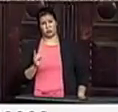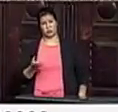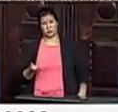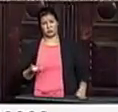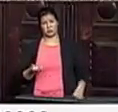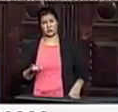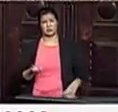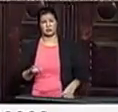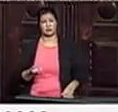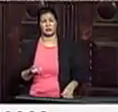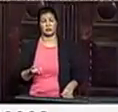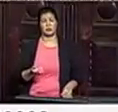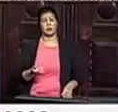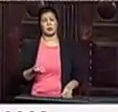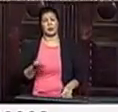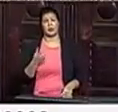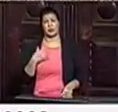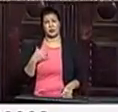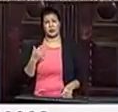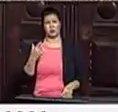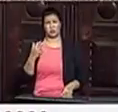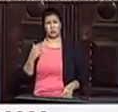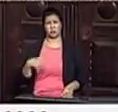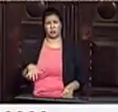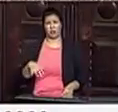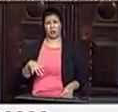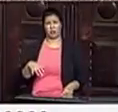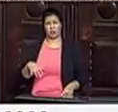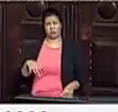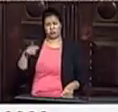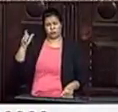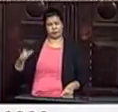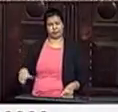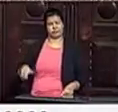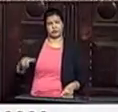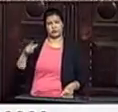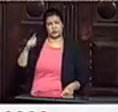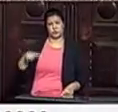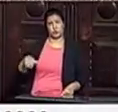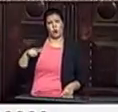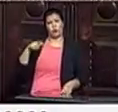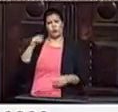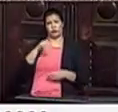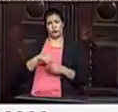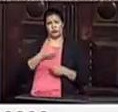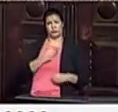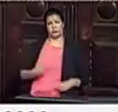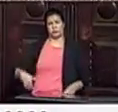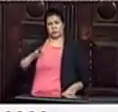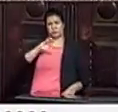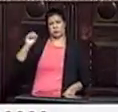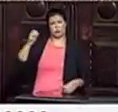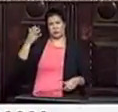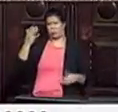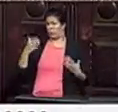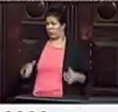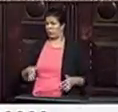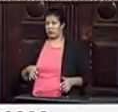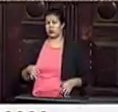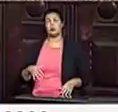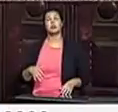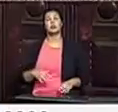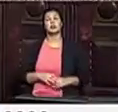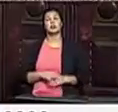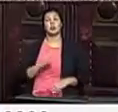não deve ser reeleito ninguém que já tem mandato, e quero fazer esse debate, o debate também tem que propiciar o cidadão que pensa